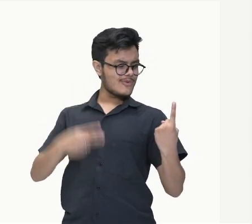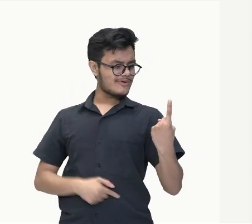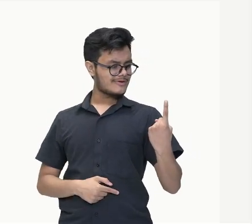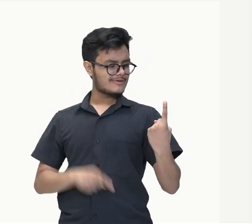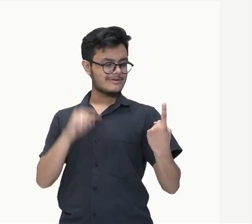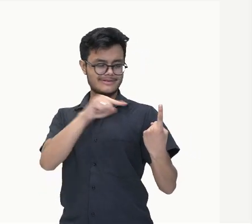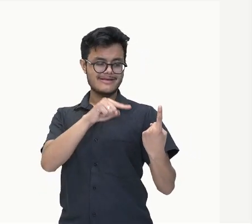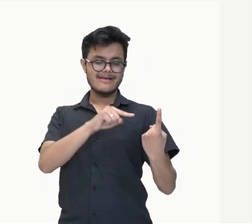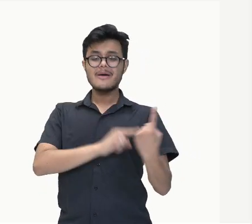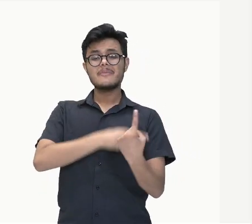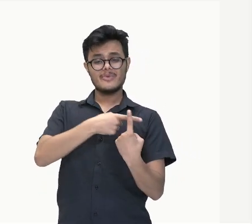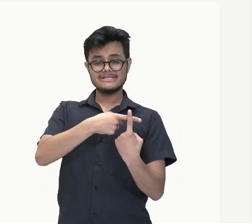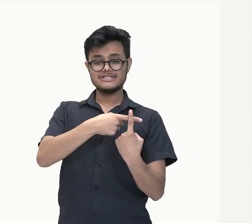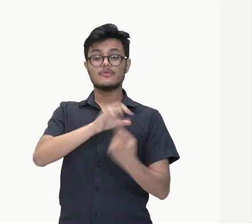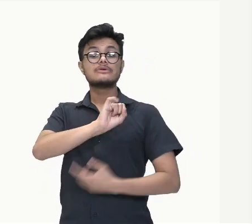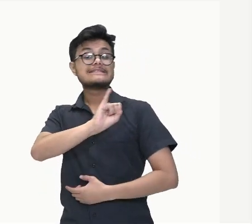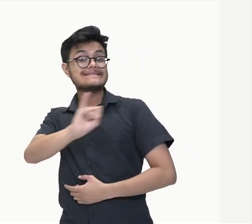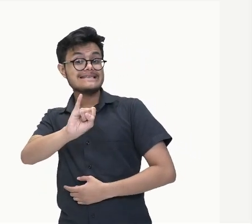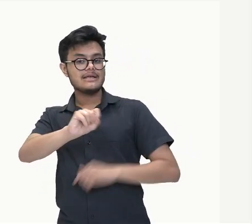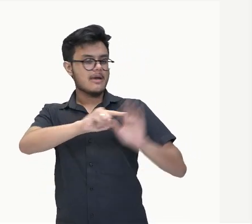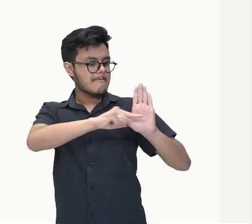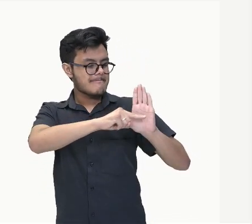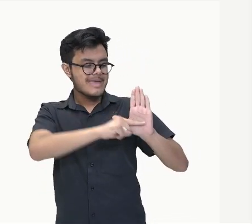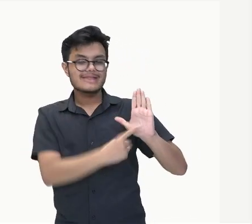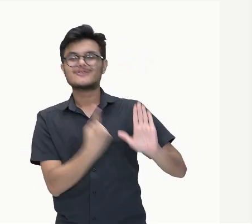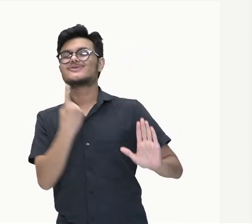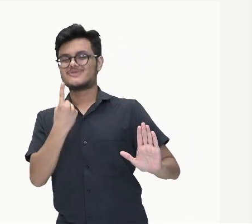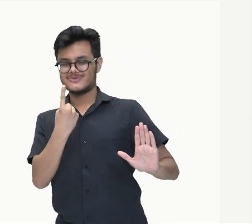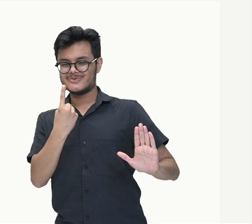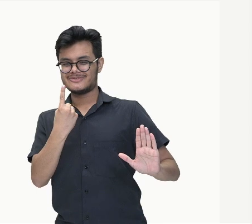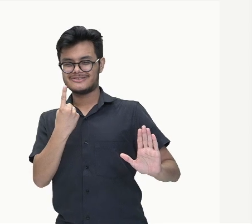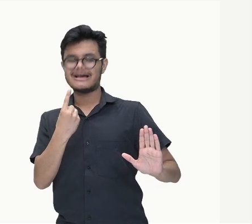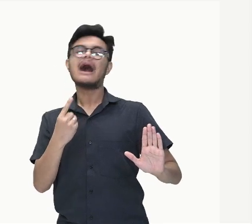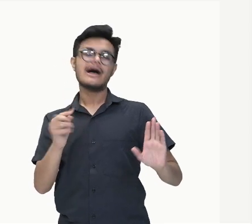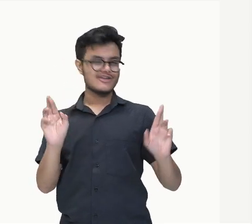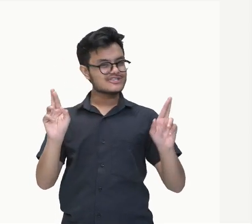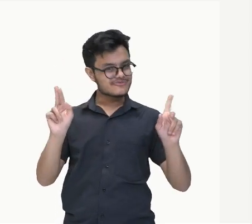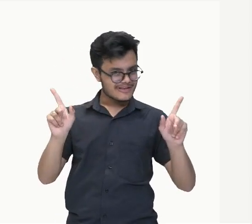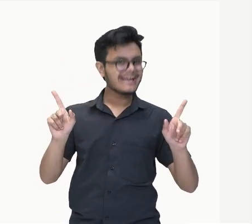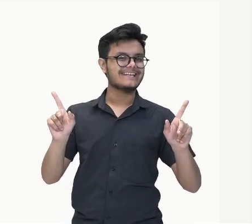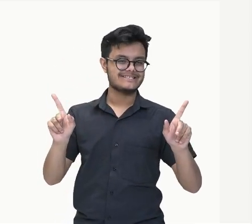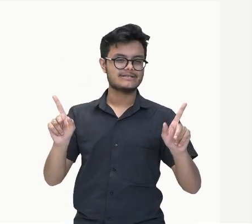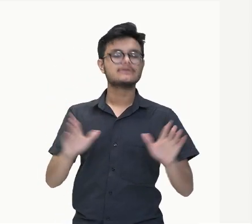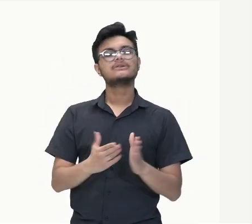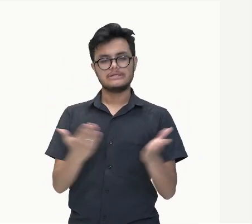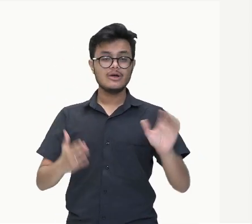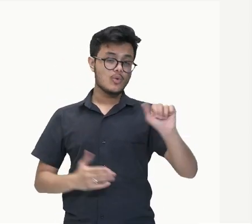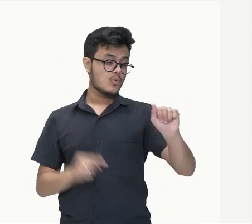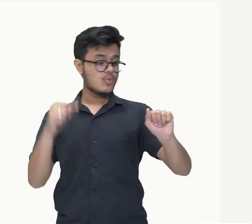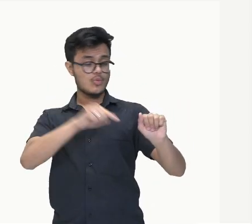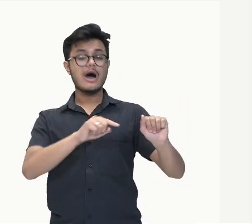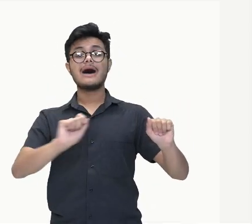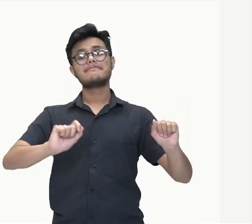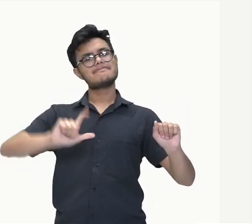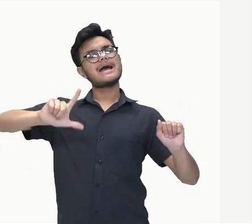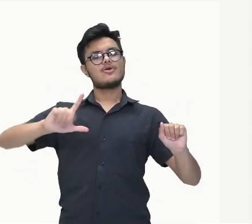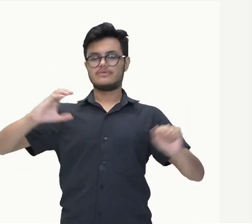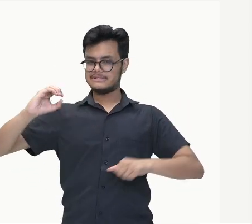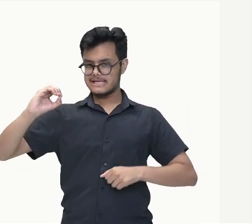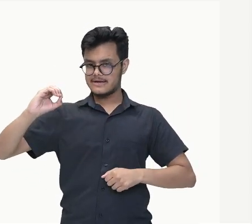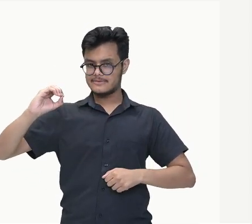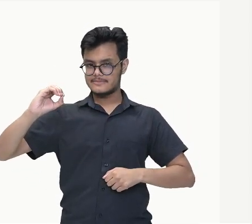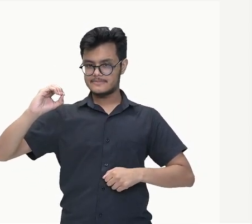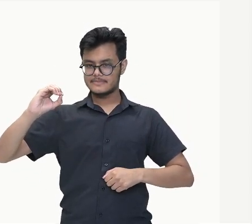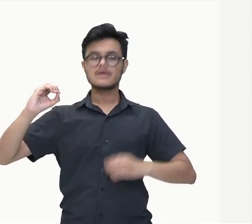1, ele é um valor positivo. Então, se ele é um valor positivo, significa, né, que o A é maior do que zero. E